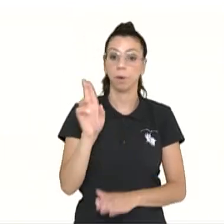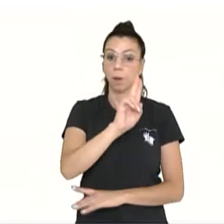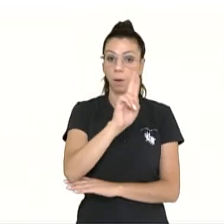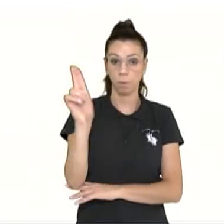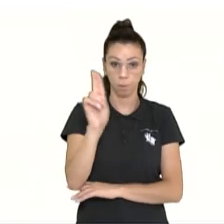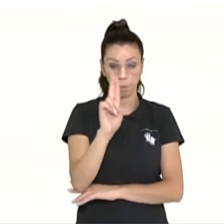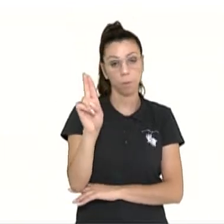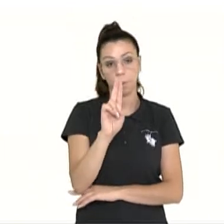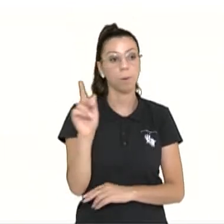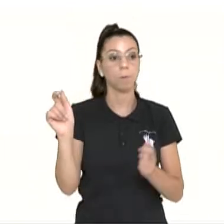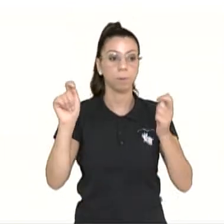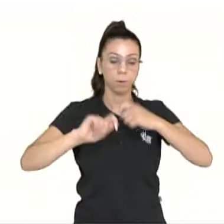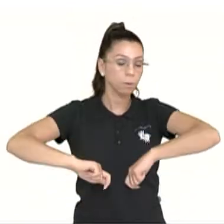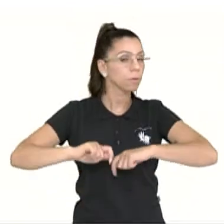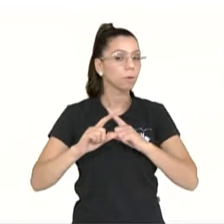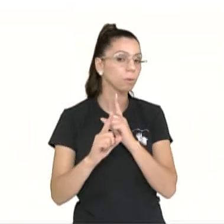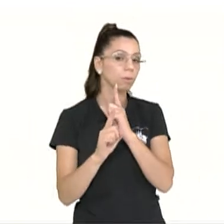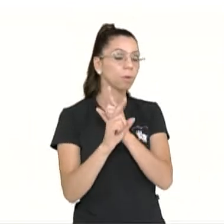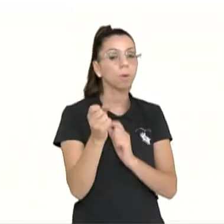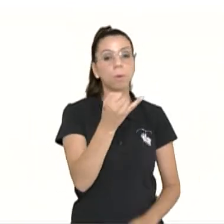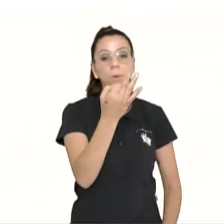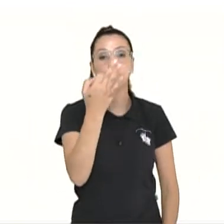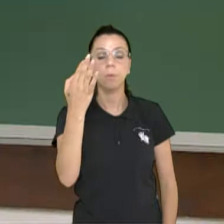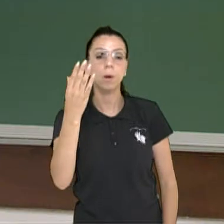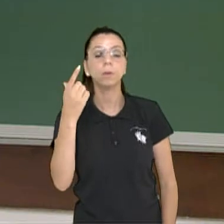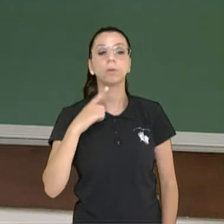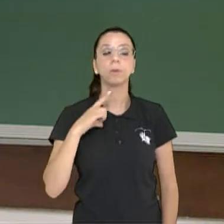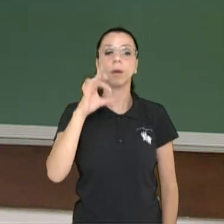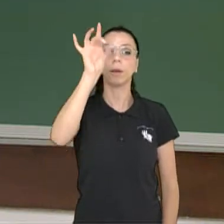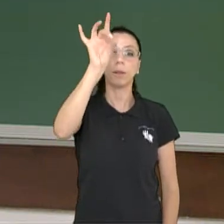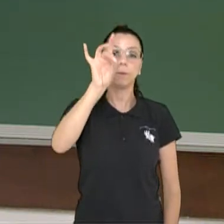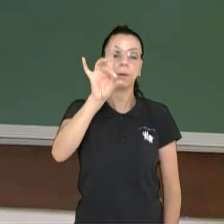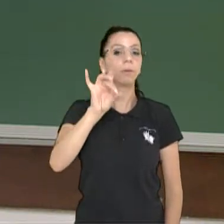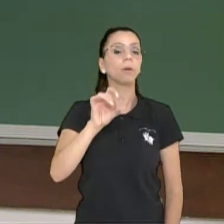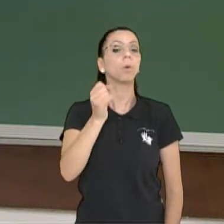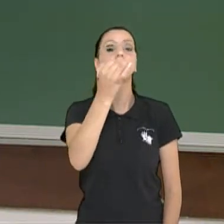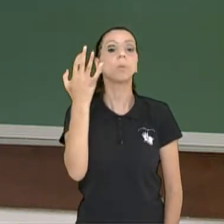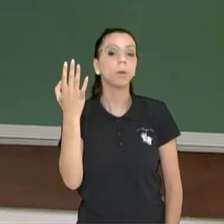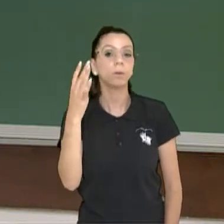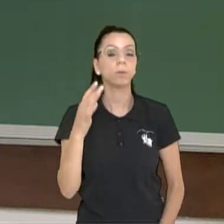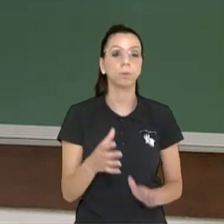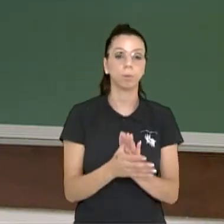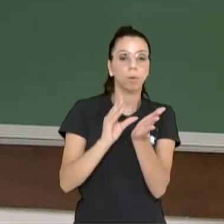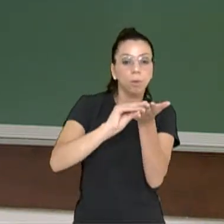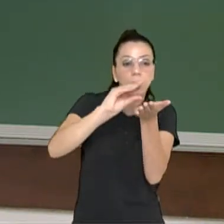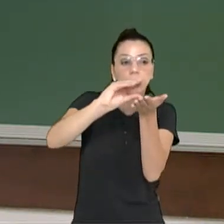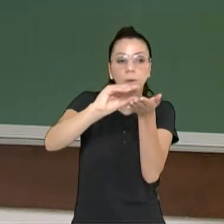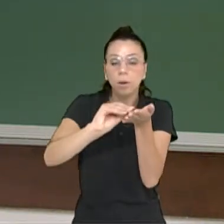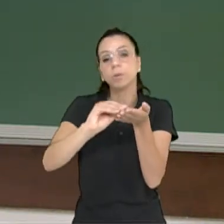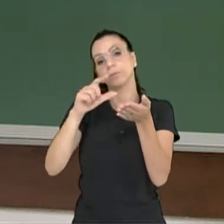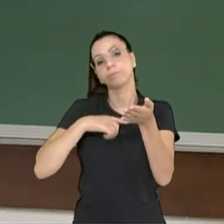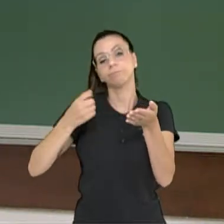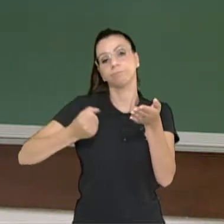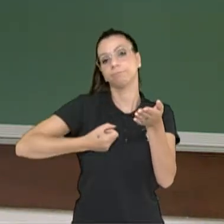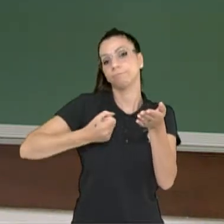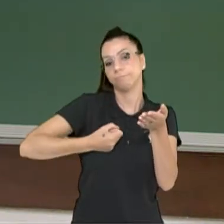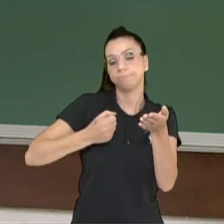vamos chamar quando nós vamos dizer quantos elementos tem de cada um dos dados. Então, se refere ao número de ocorrências